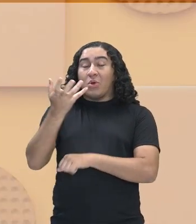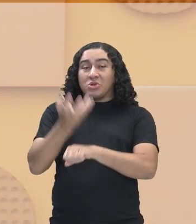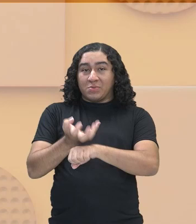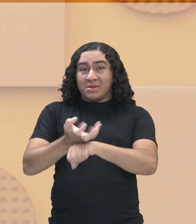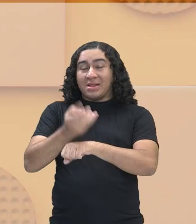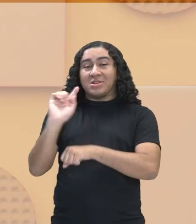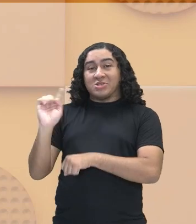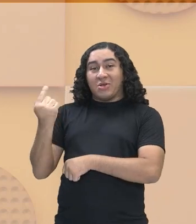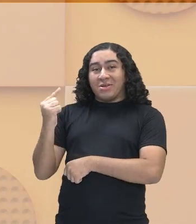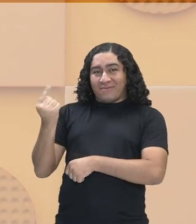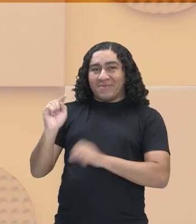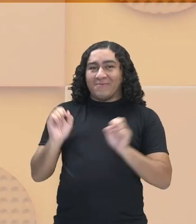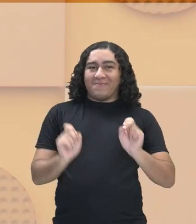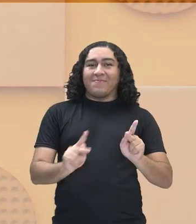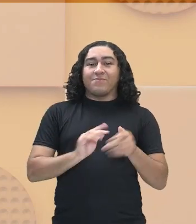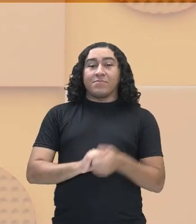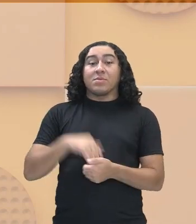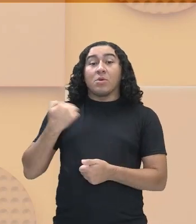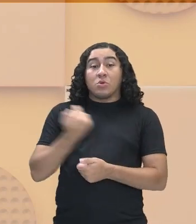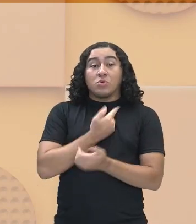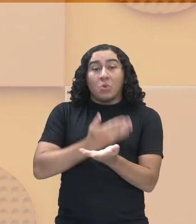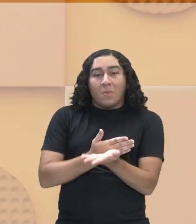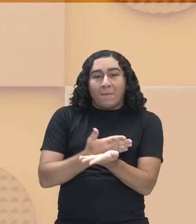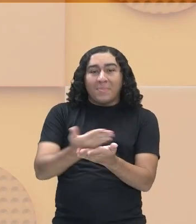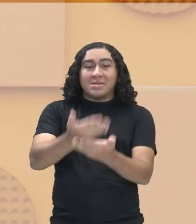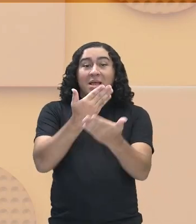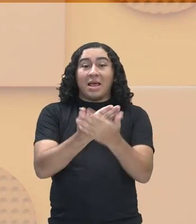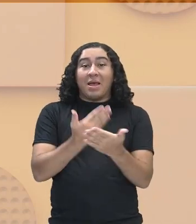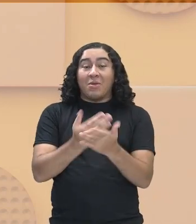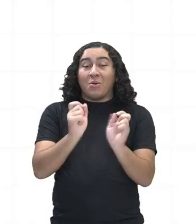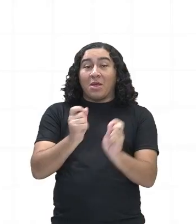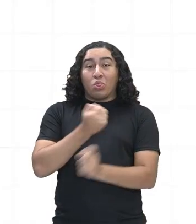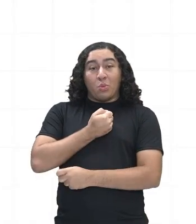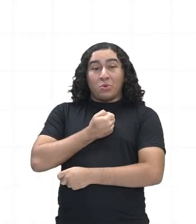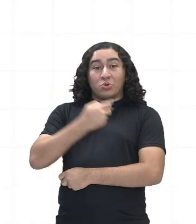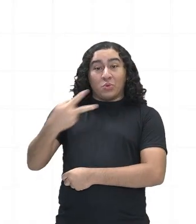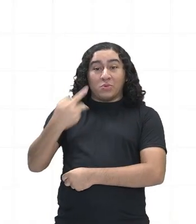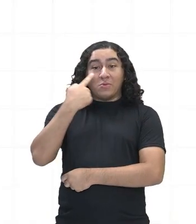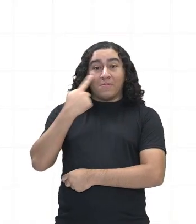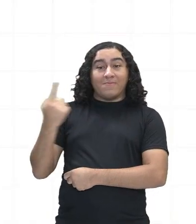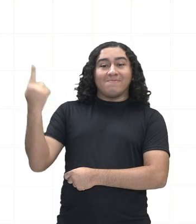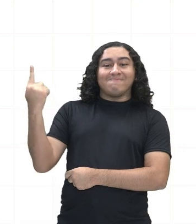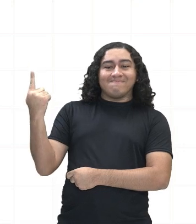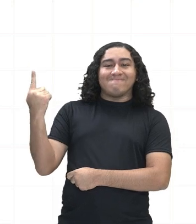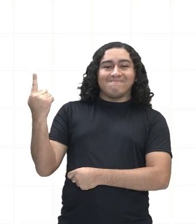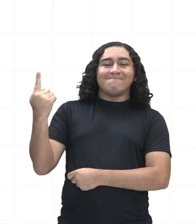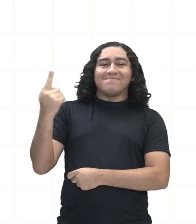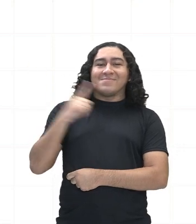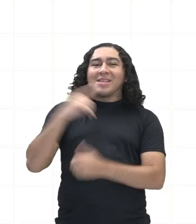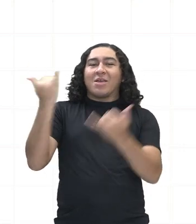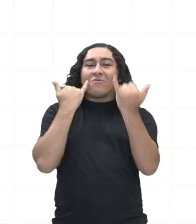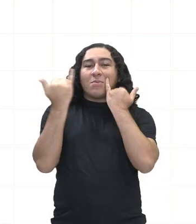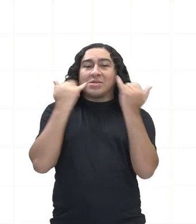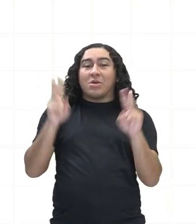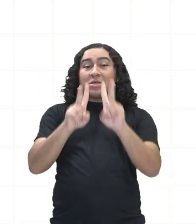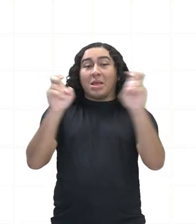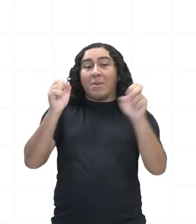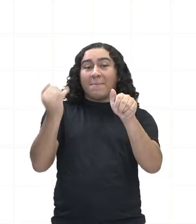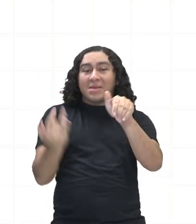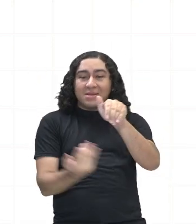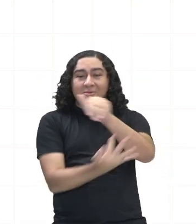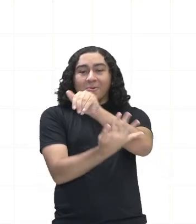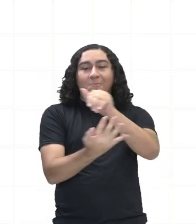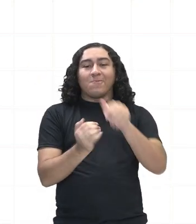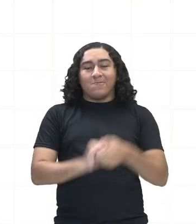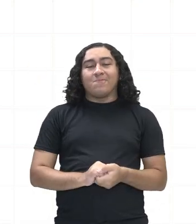com vocês. E nós vamos começar essa aula 2, né, verificando aí informações relacionadas à migração.